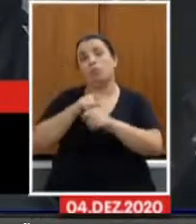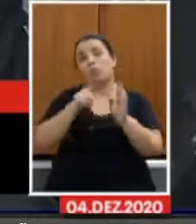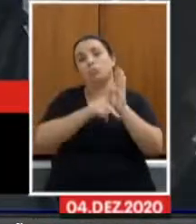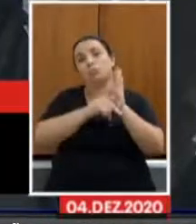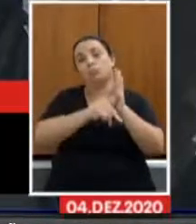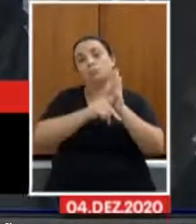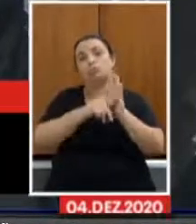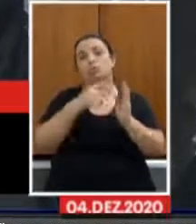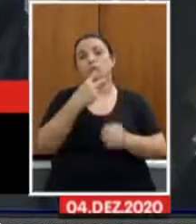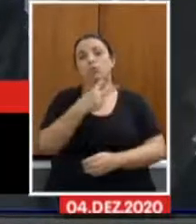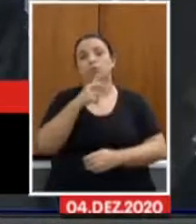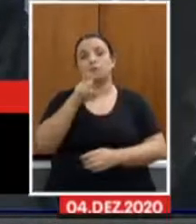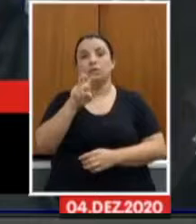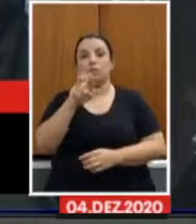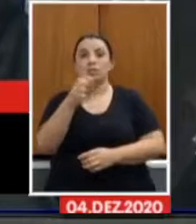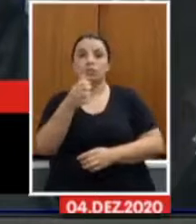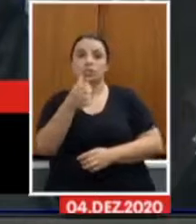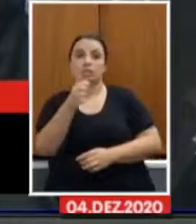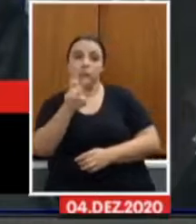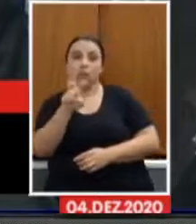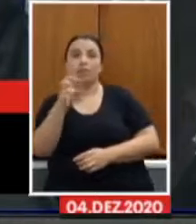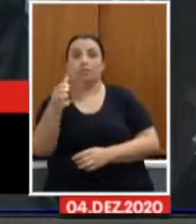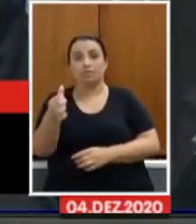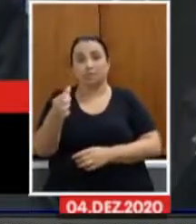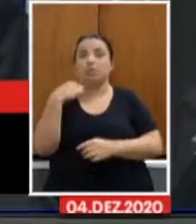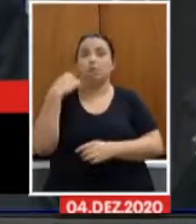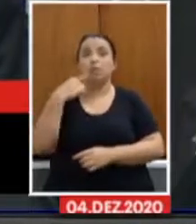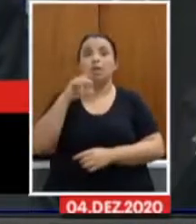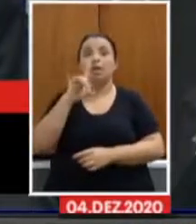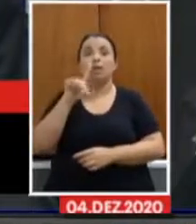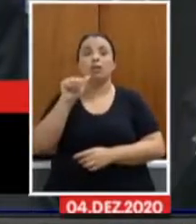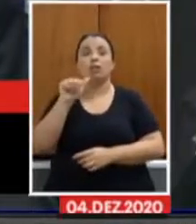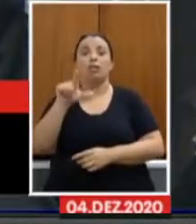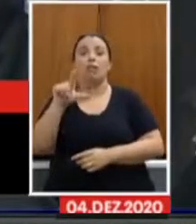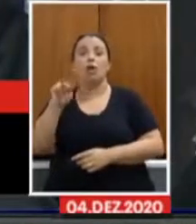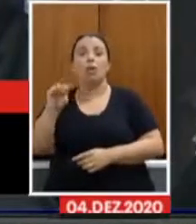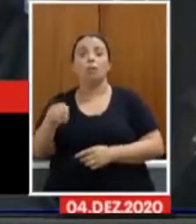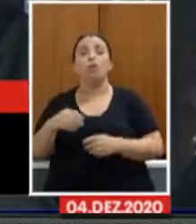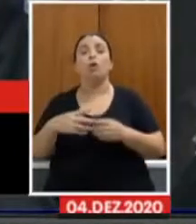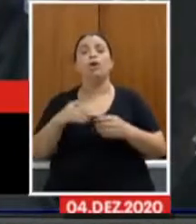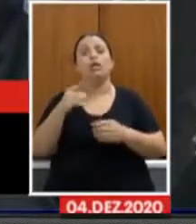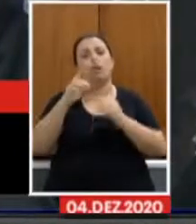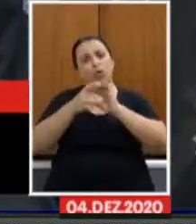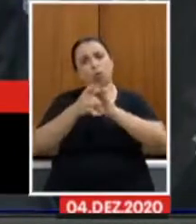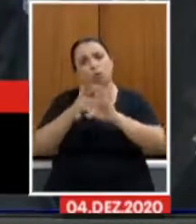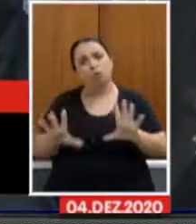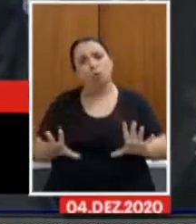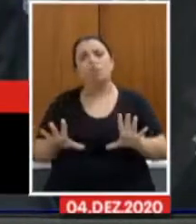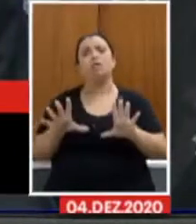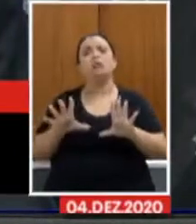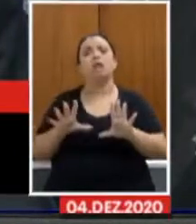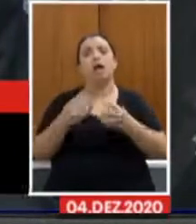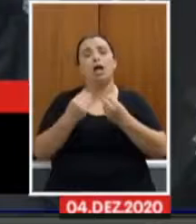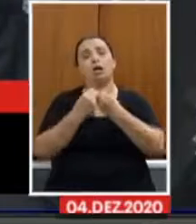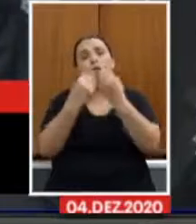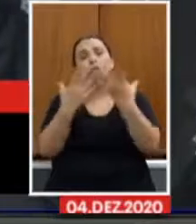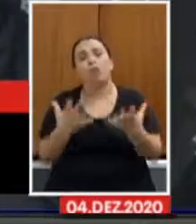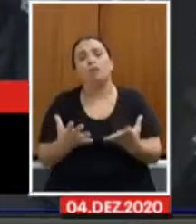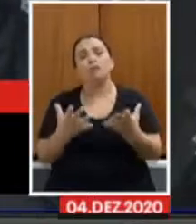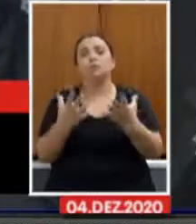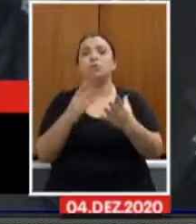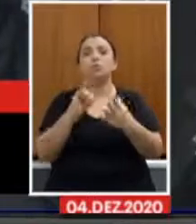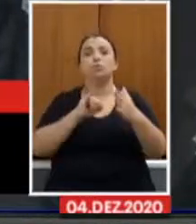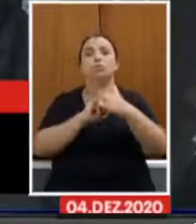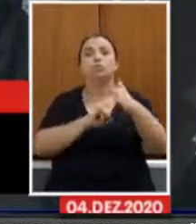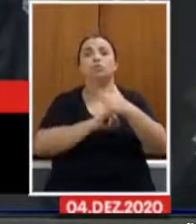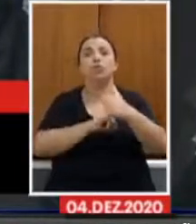2.256, do deputado Dalmo Ribeiro Silva, que autoriza o Poder Executivo a doar ao Instituto Chico Mendes Conservação da Biodiversidade,